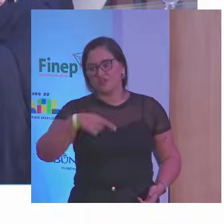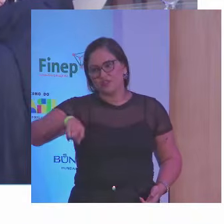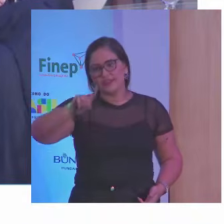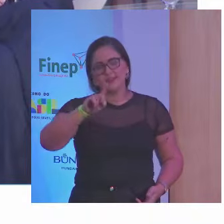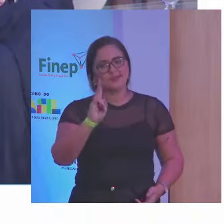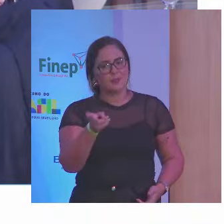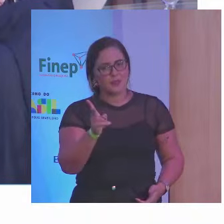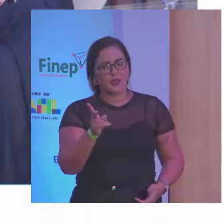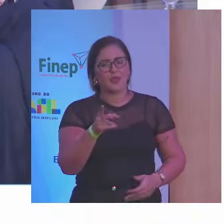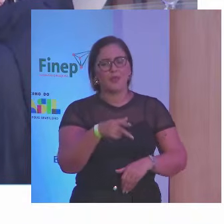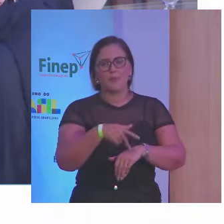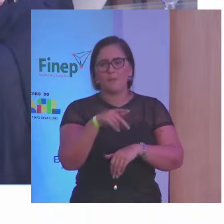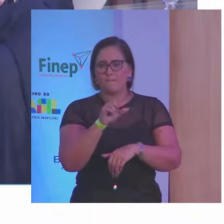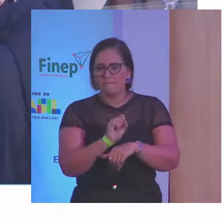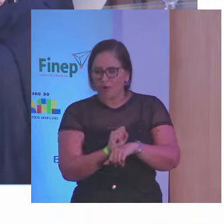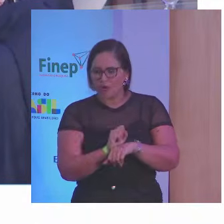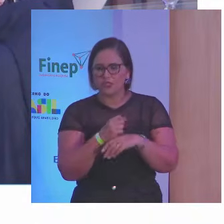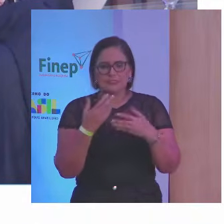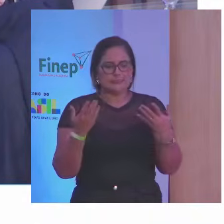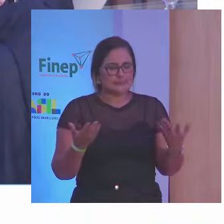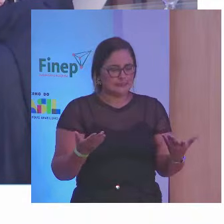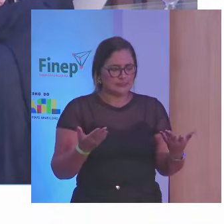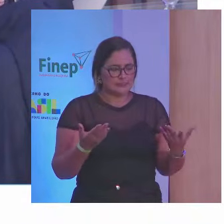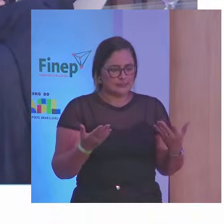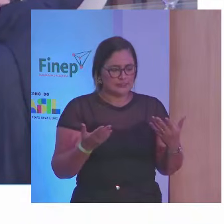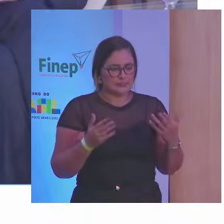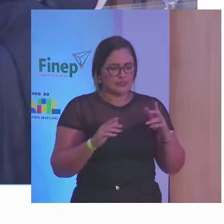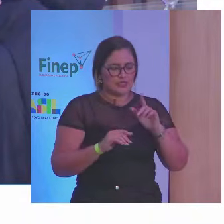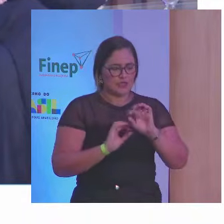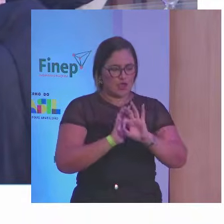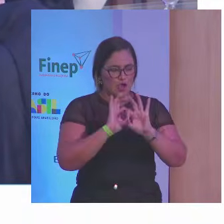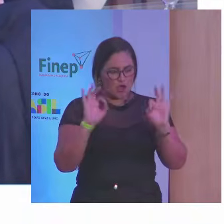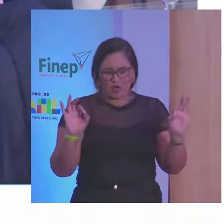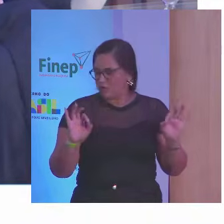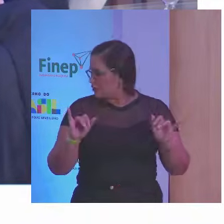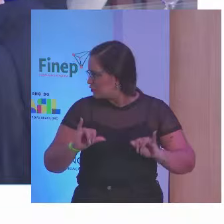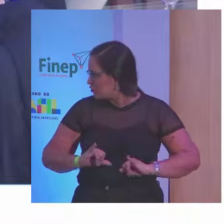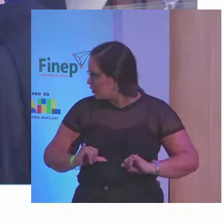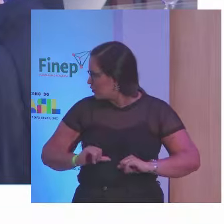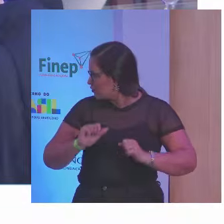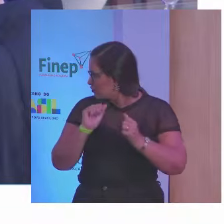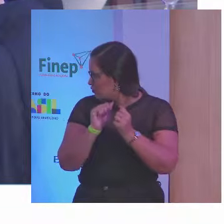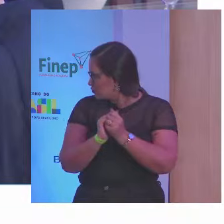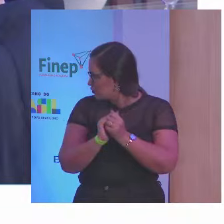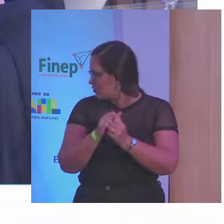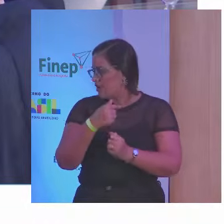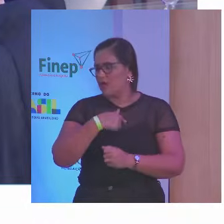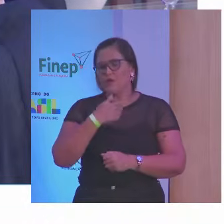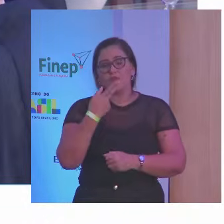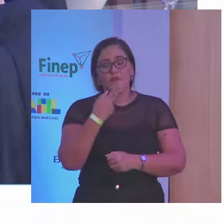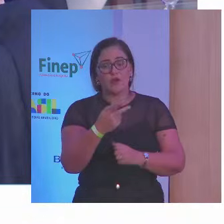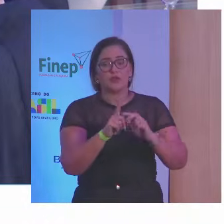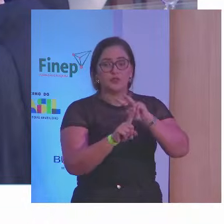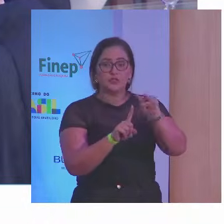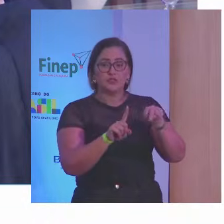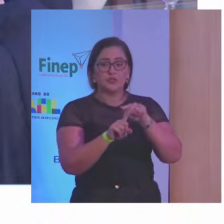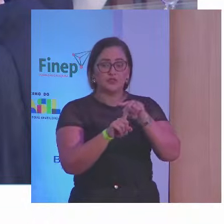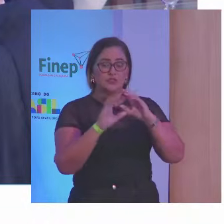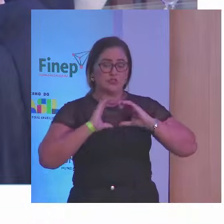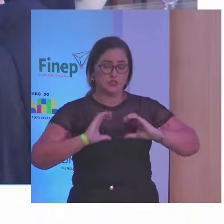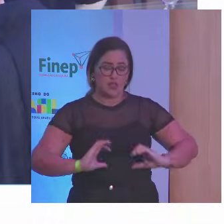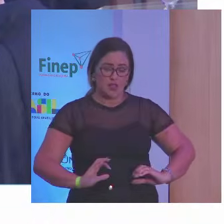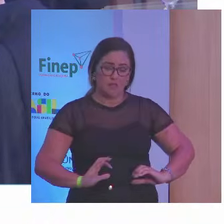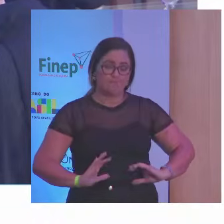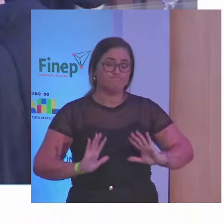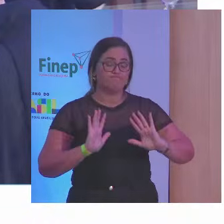com pós-doc trabalhando no serviço público. As equipes são ótimas e sofrem junto com a gente, eu falando do ponto de vista do cidadão.